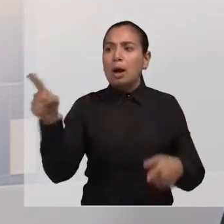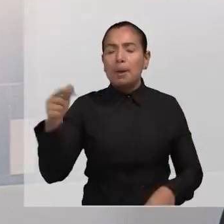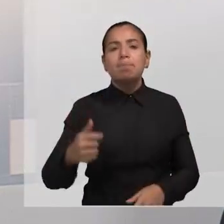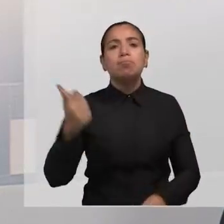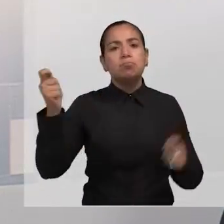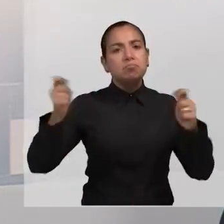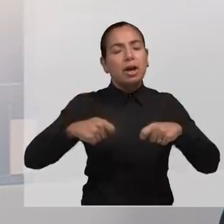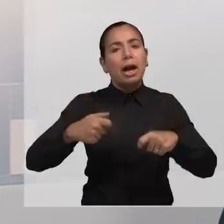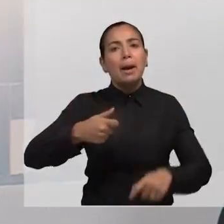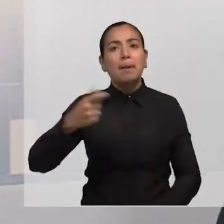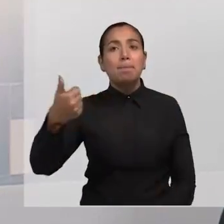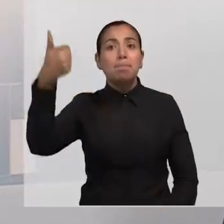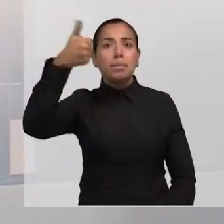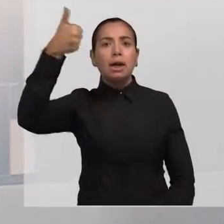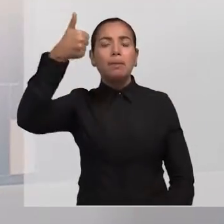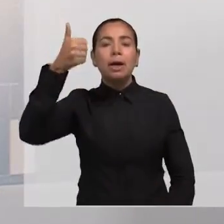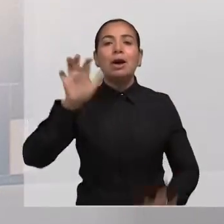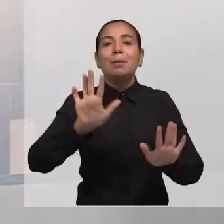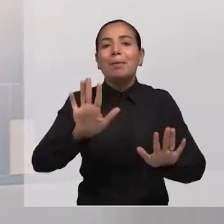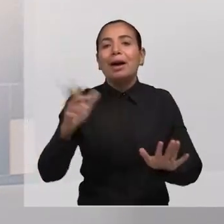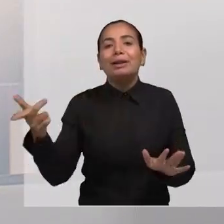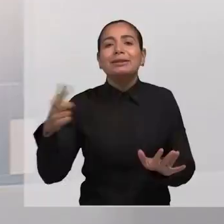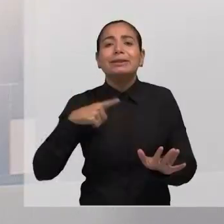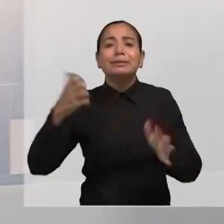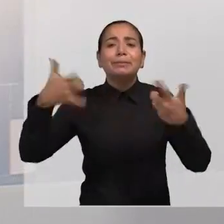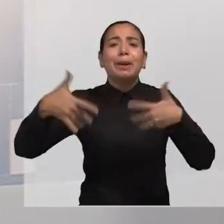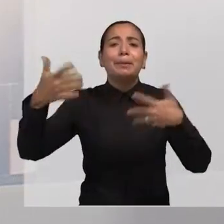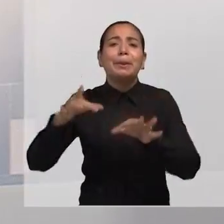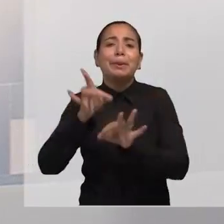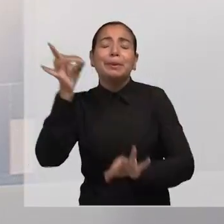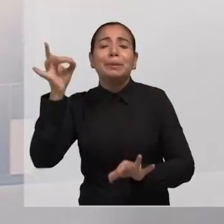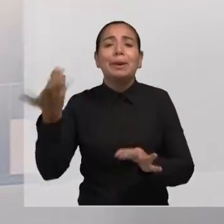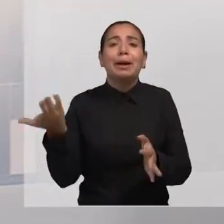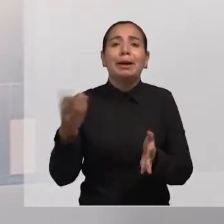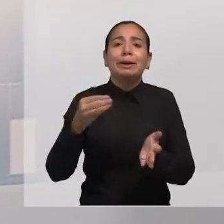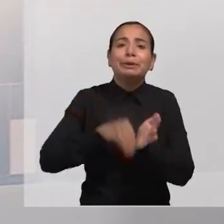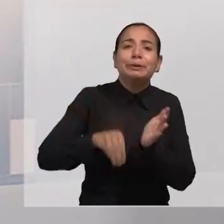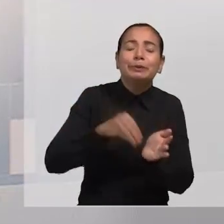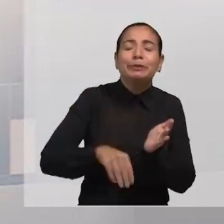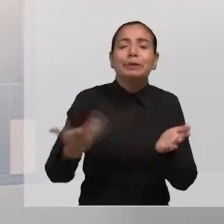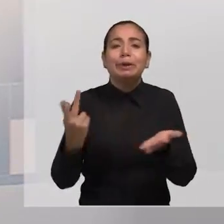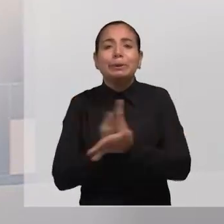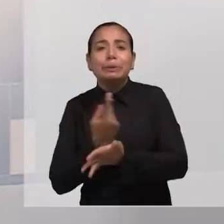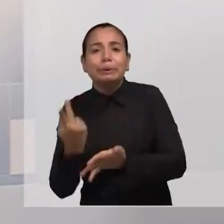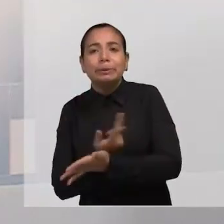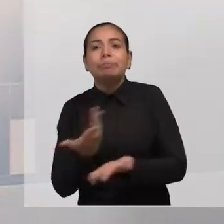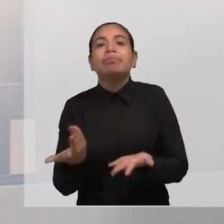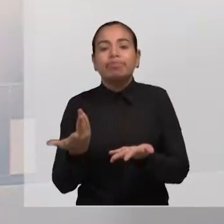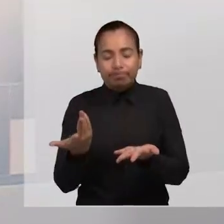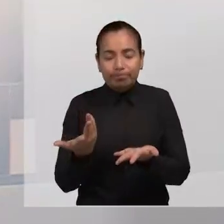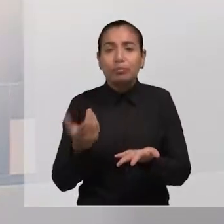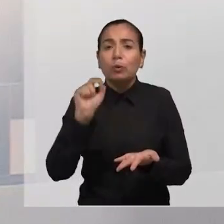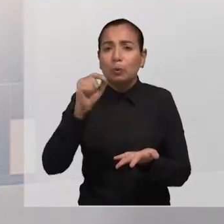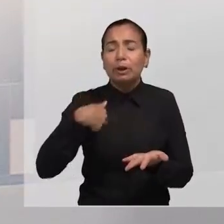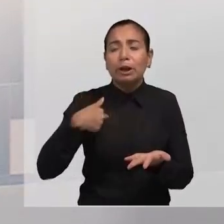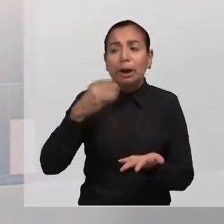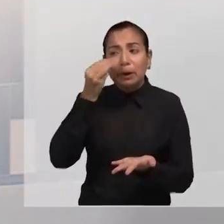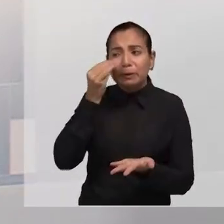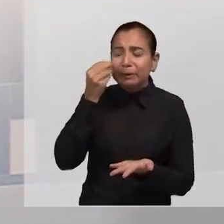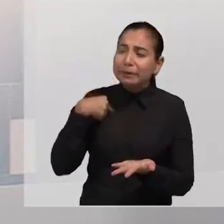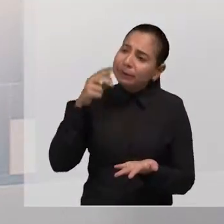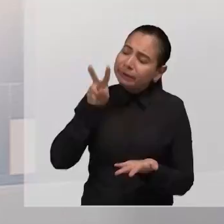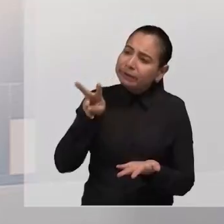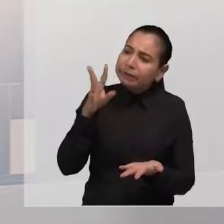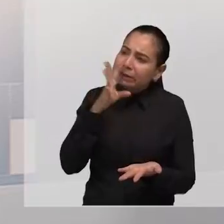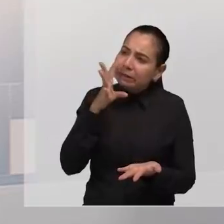lugar, mas ele foi desmantelado por uma ação conjunta, na minha avaliação, do Partido